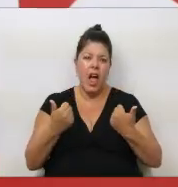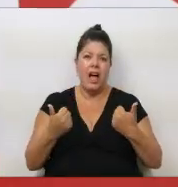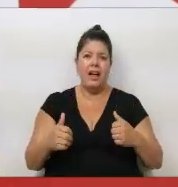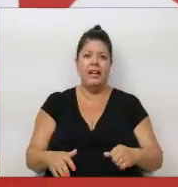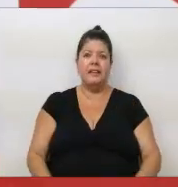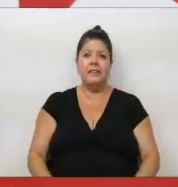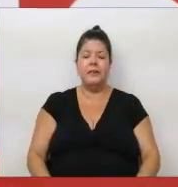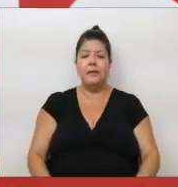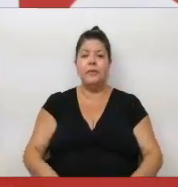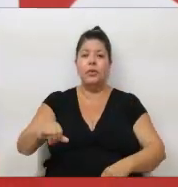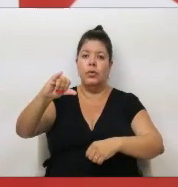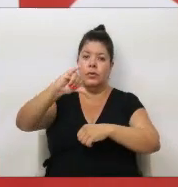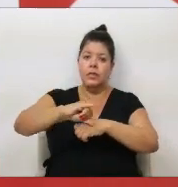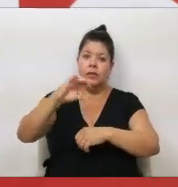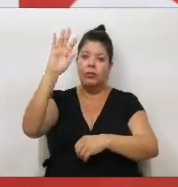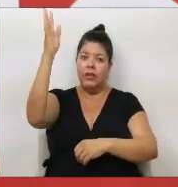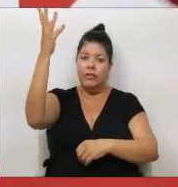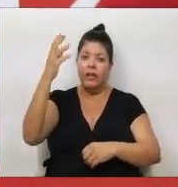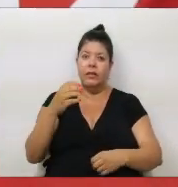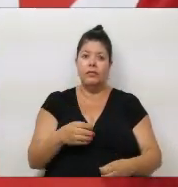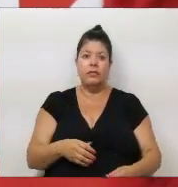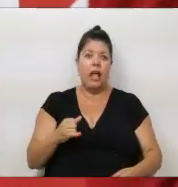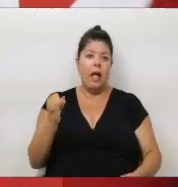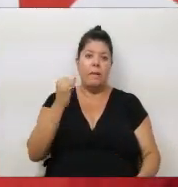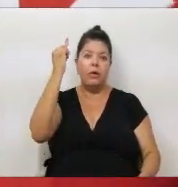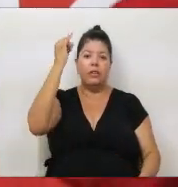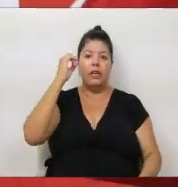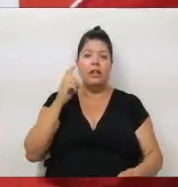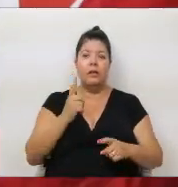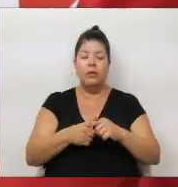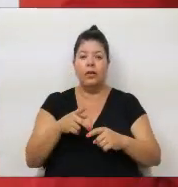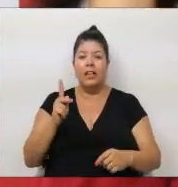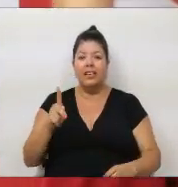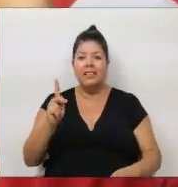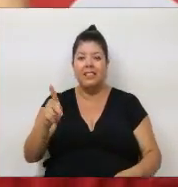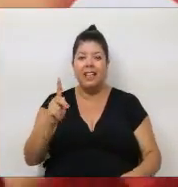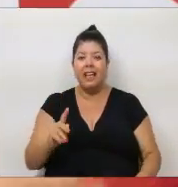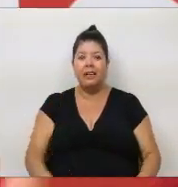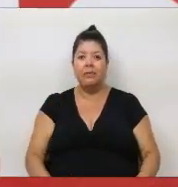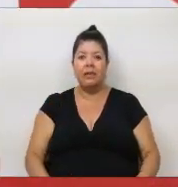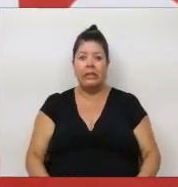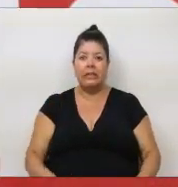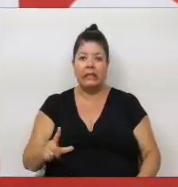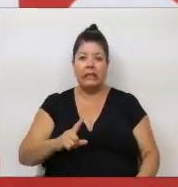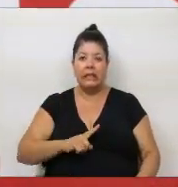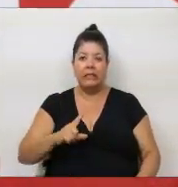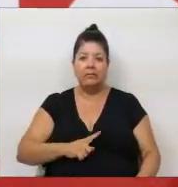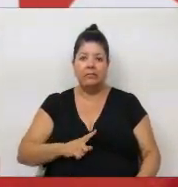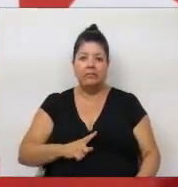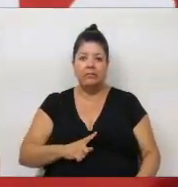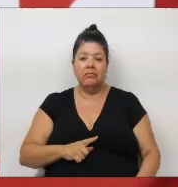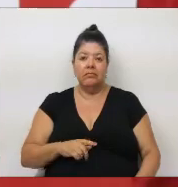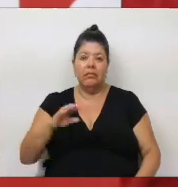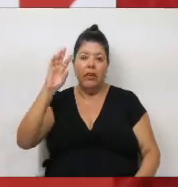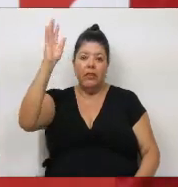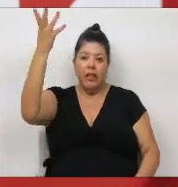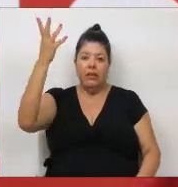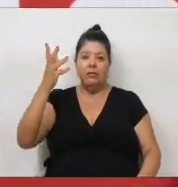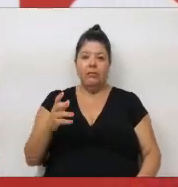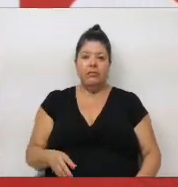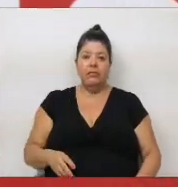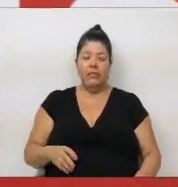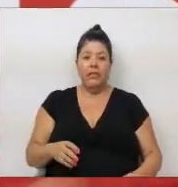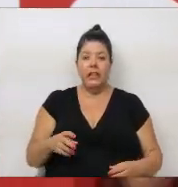E um centro de eventos é fundamental. Por quê? Porque toda vez que nós temos um grande evento, digamos assim, uma festa